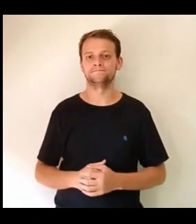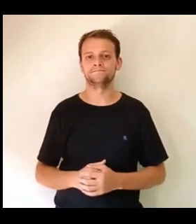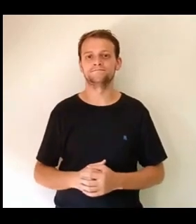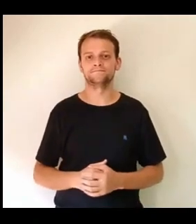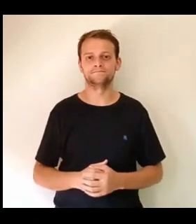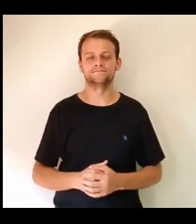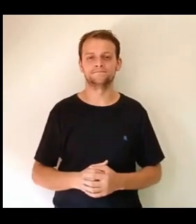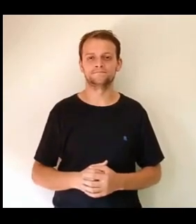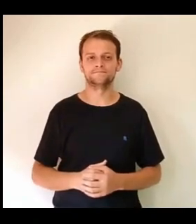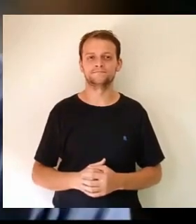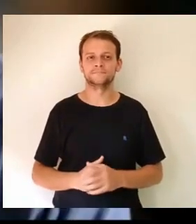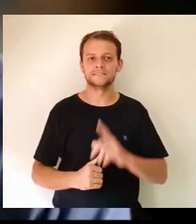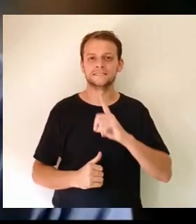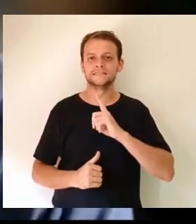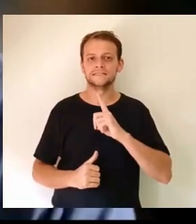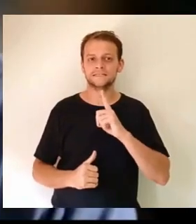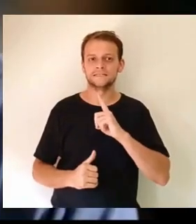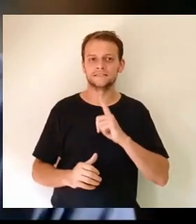importante.